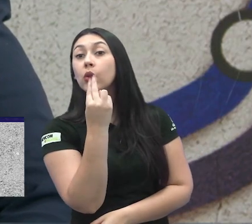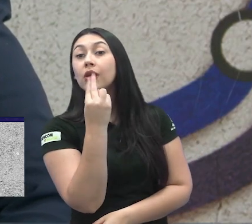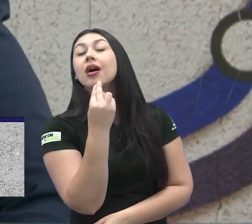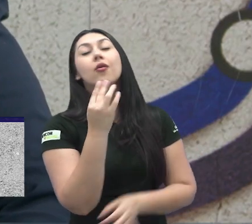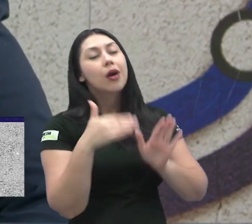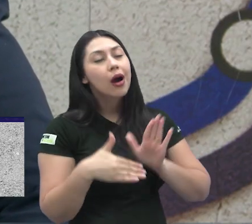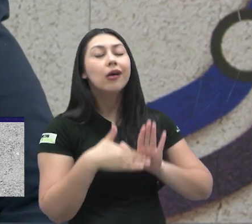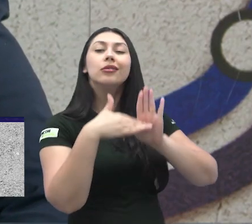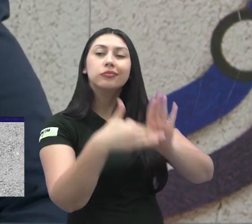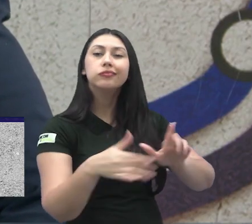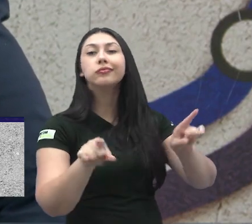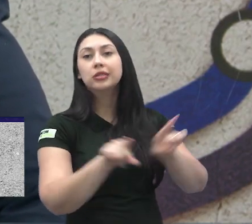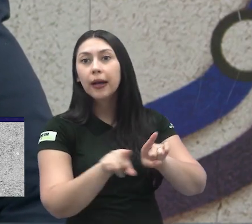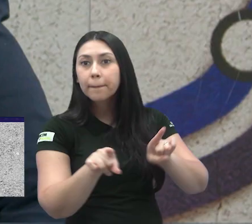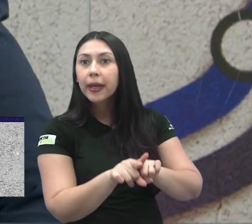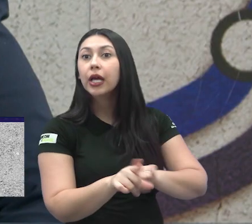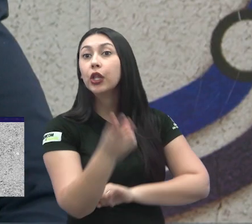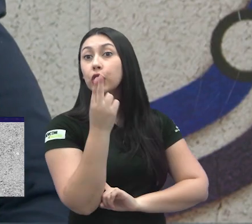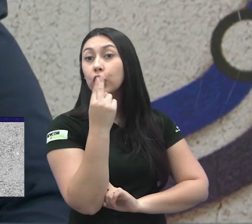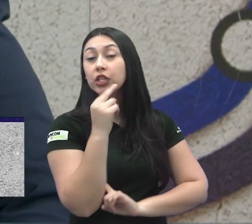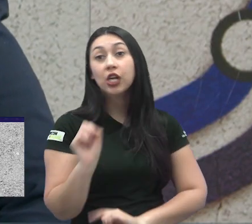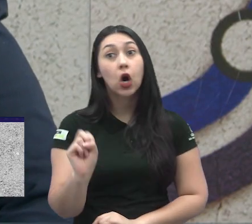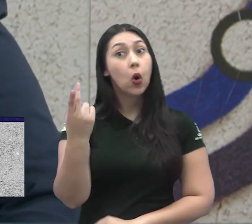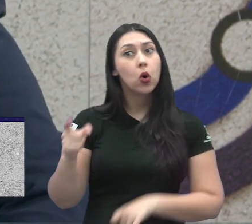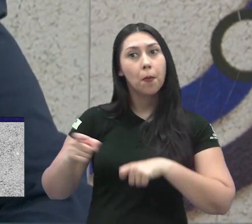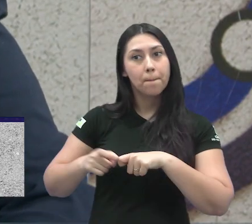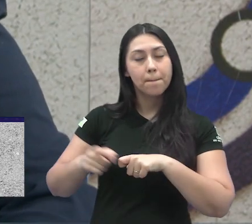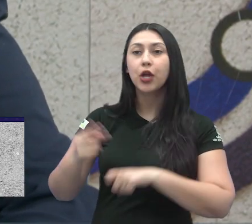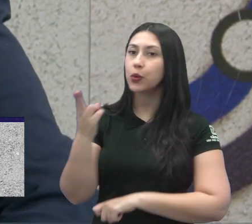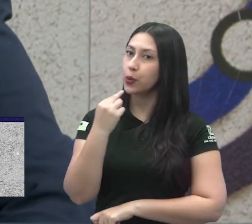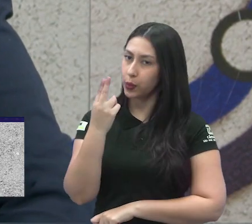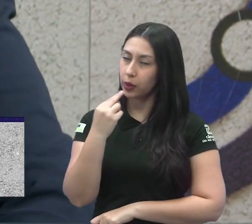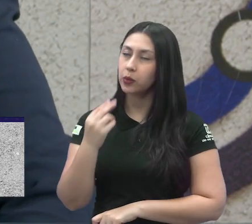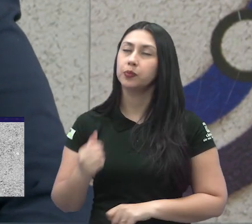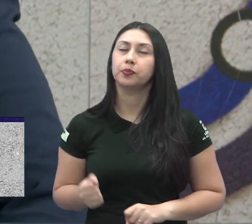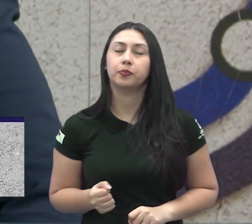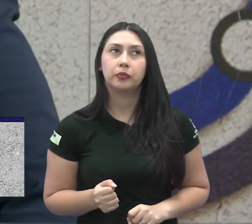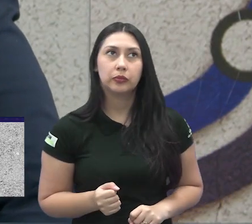animal e acabam atuando aí ou como nutricionista ou como nutrólogo.